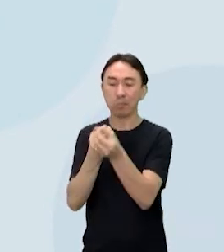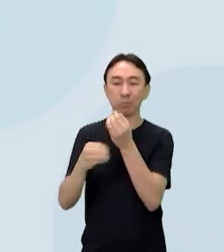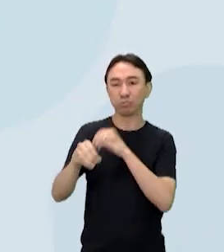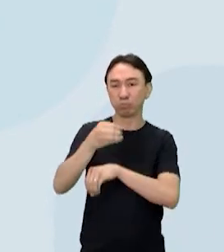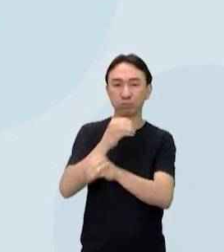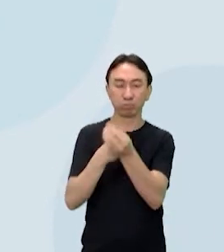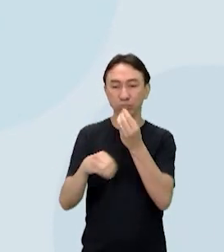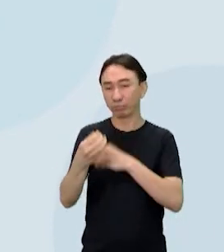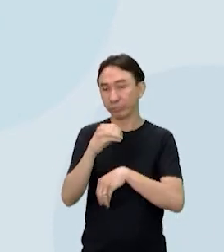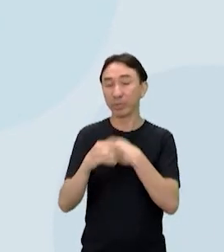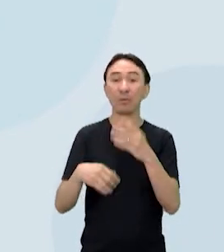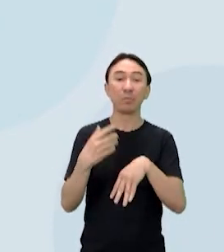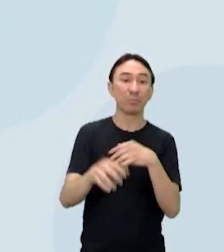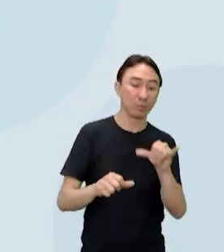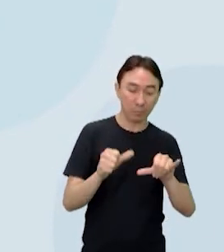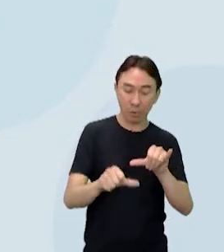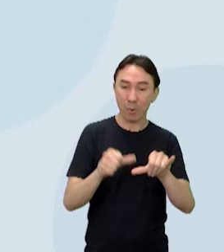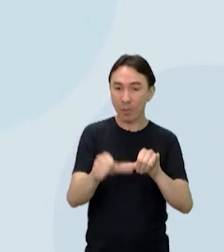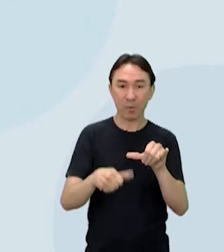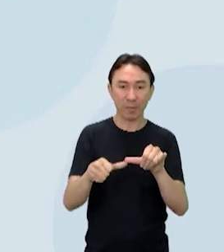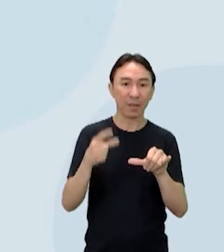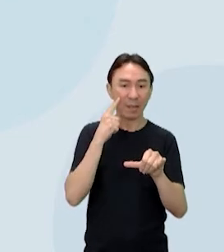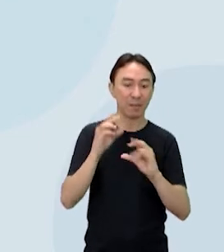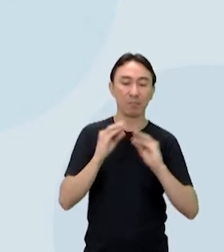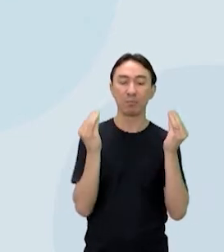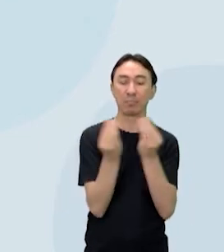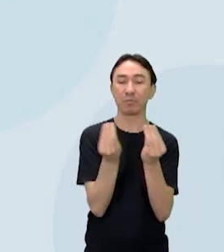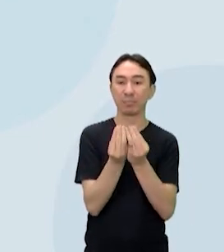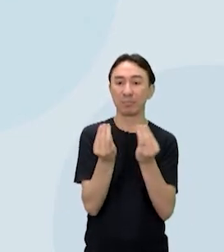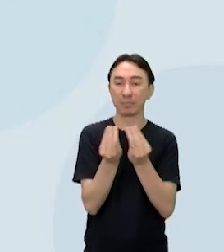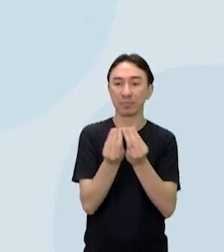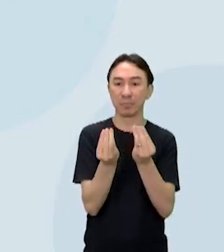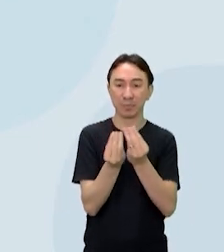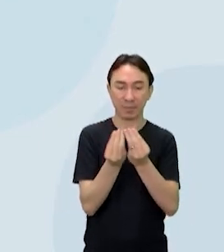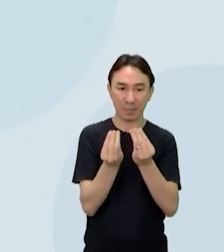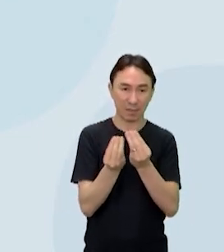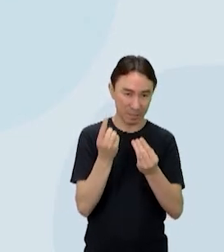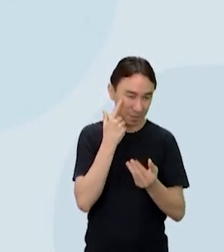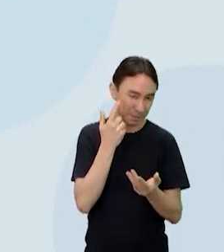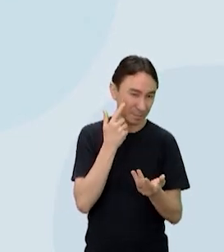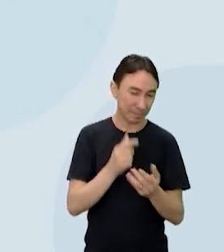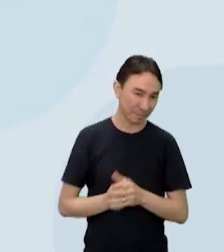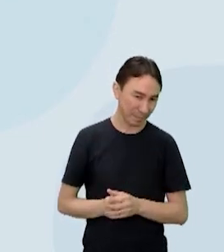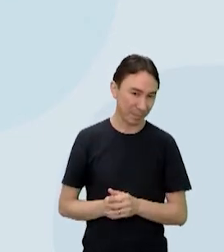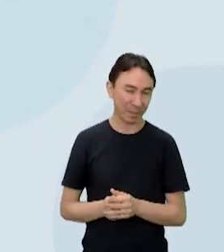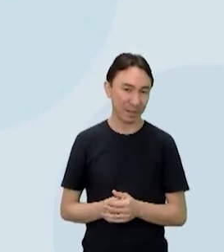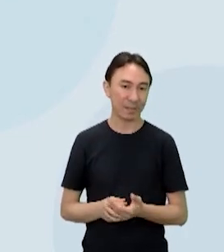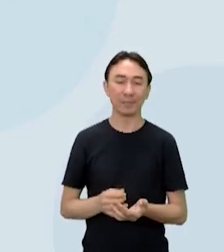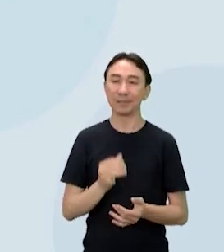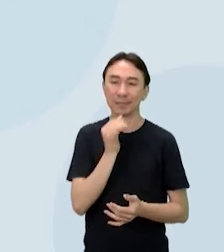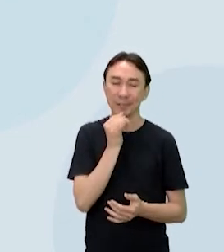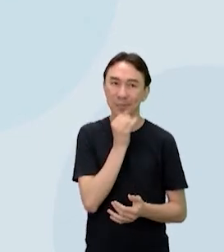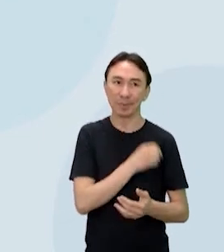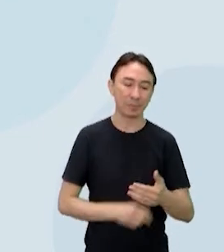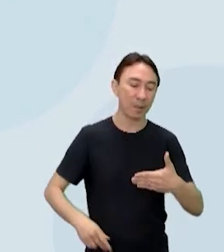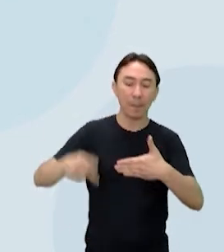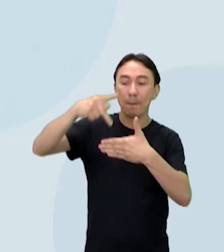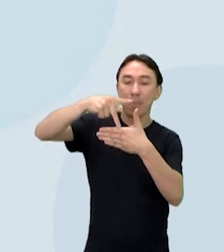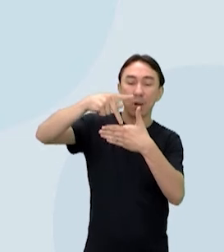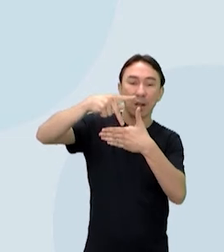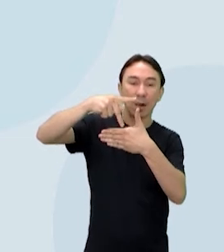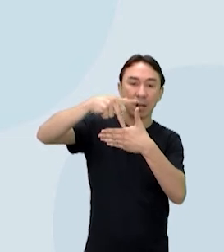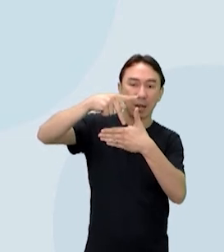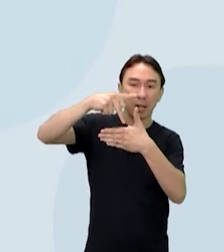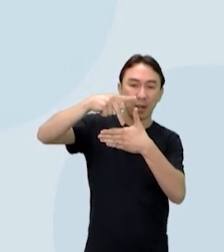os compostos orgânicos. Então, né, a gente tem que lembrar, por exemplo, que a formação das proteínas, como ele dá aí o